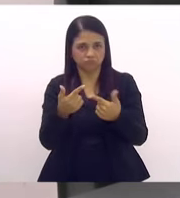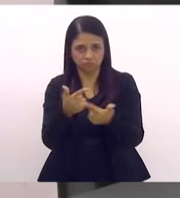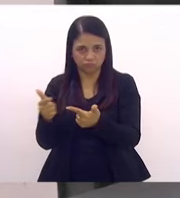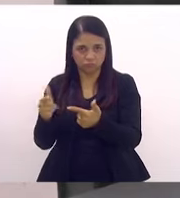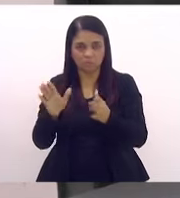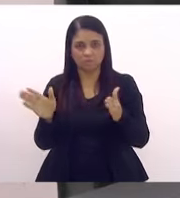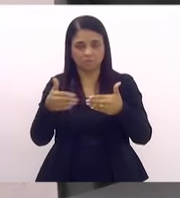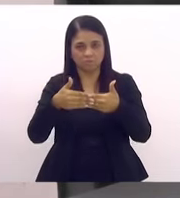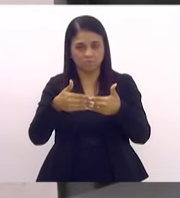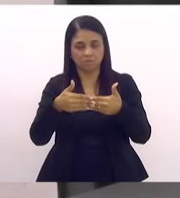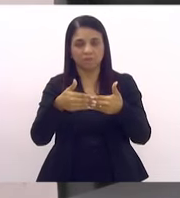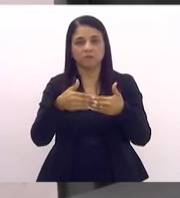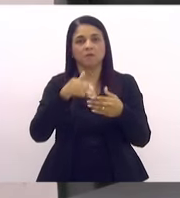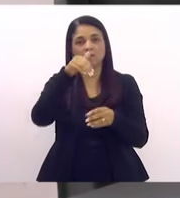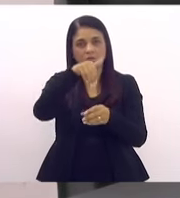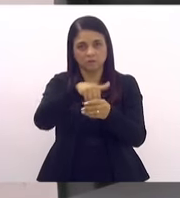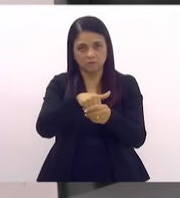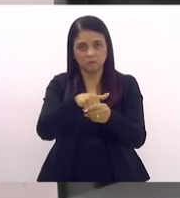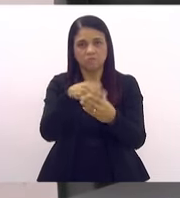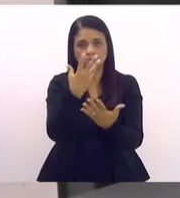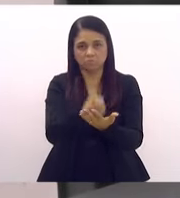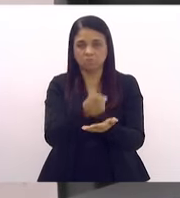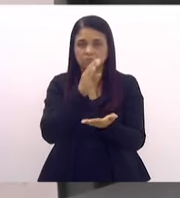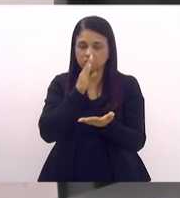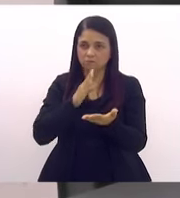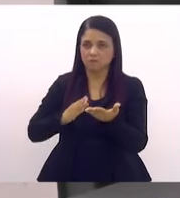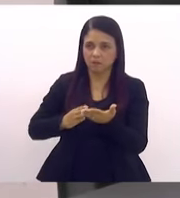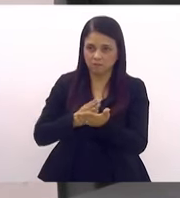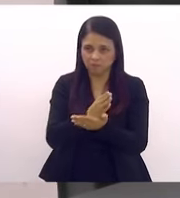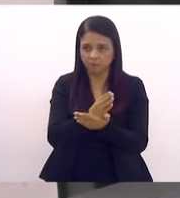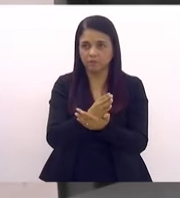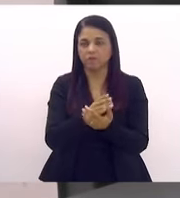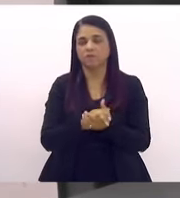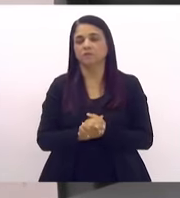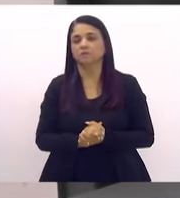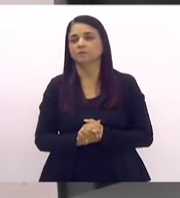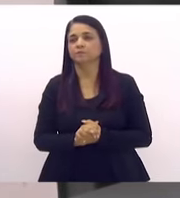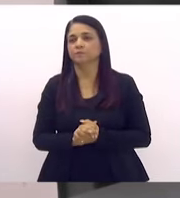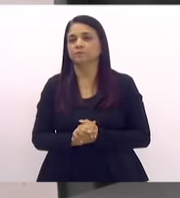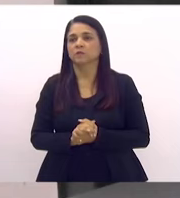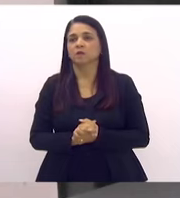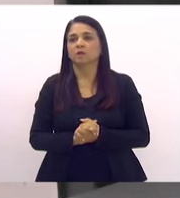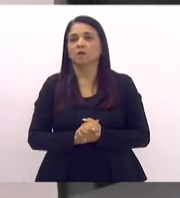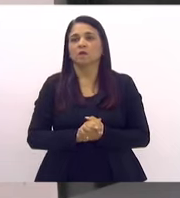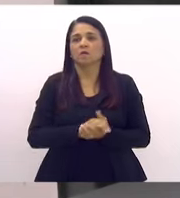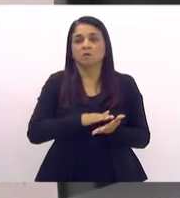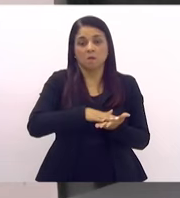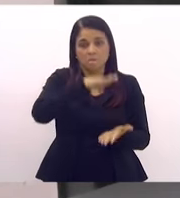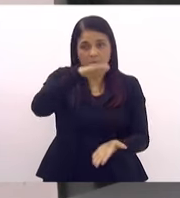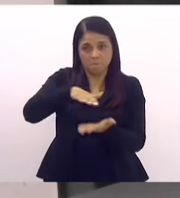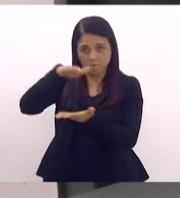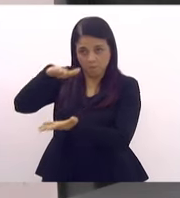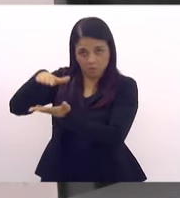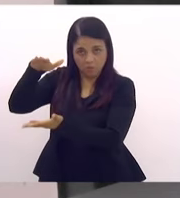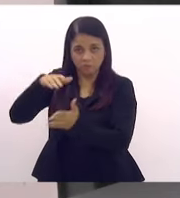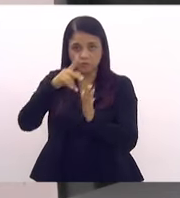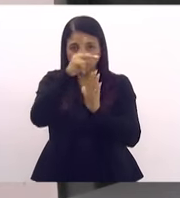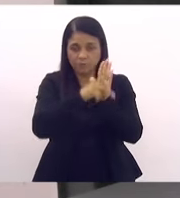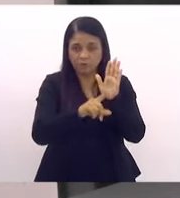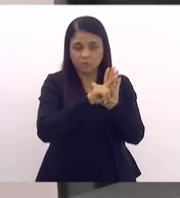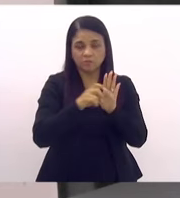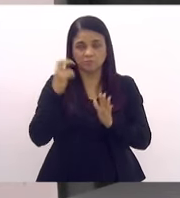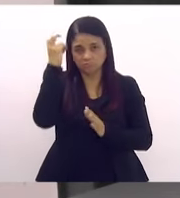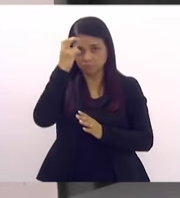discutir, encerrada a discussão. Em votação, os senhores que aprovam, permaneçam como estão. Aprovado. Bloco de projetos de relatoria da deputada Verônica